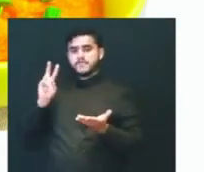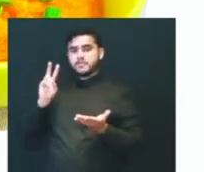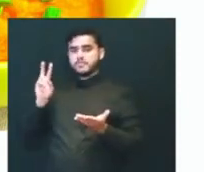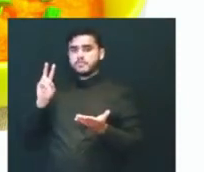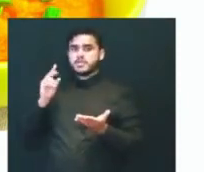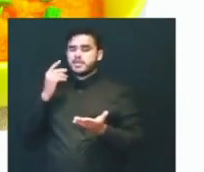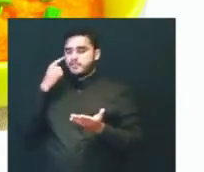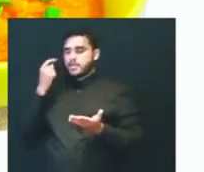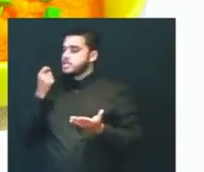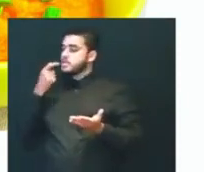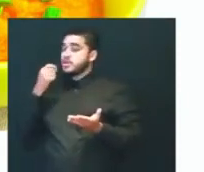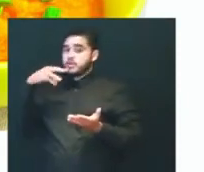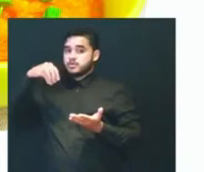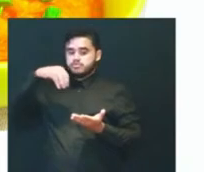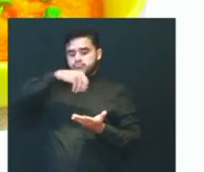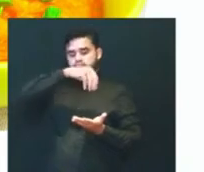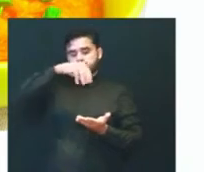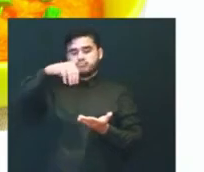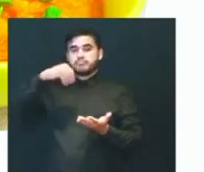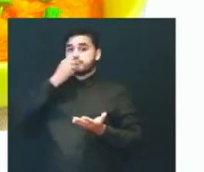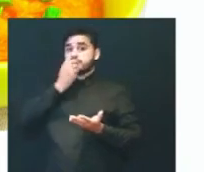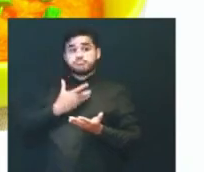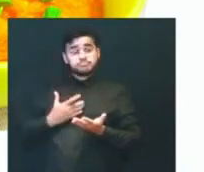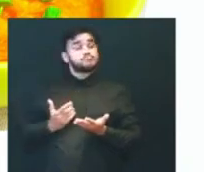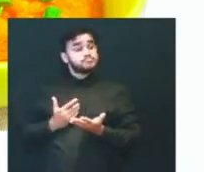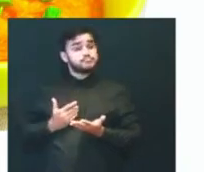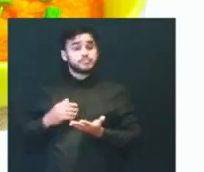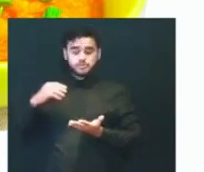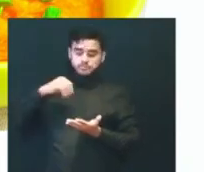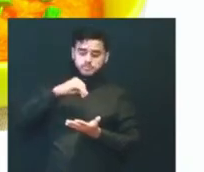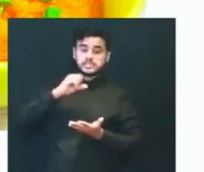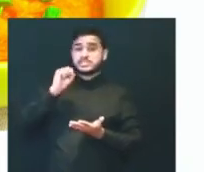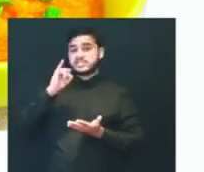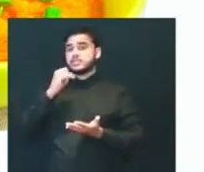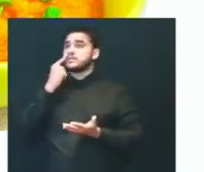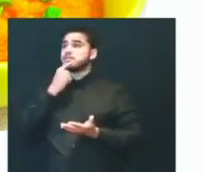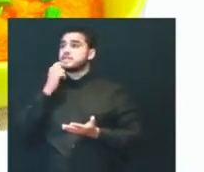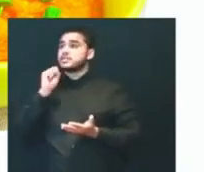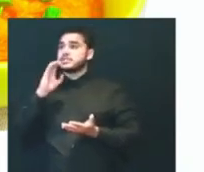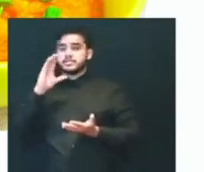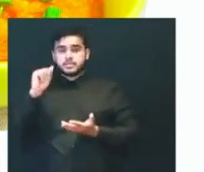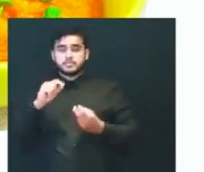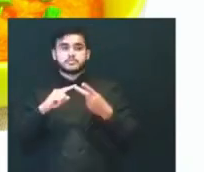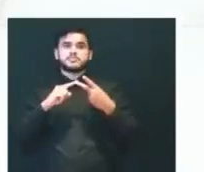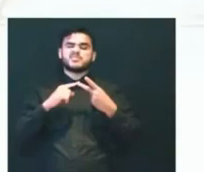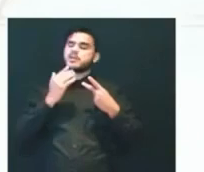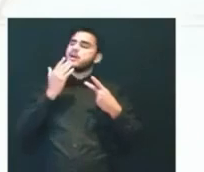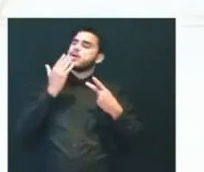aumentar o volume. É recomendado para a questão de falta de apetite, para a boca seca e para dor para